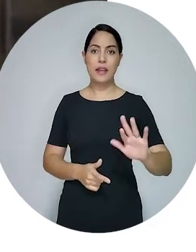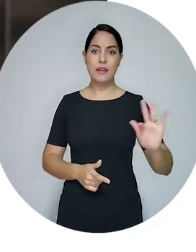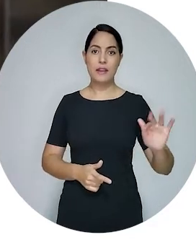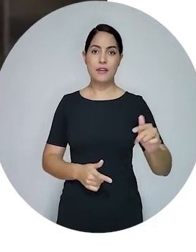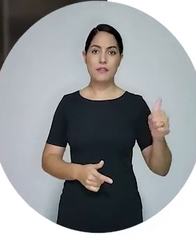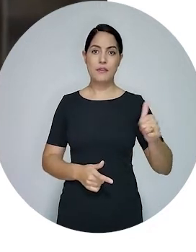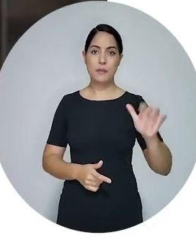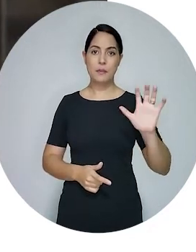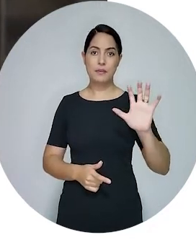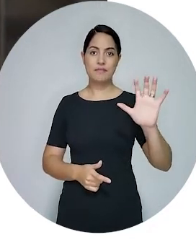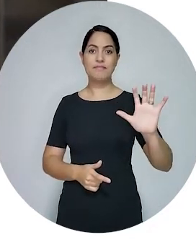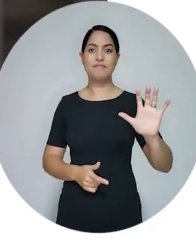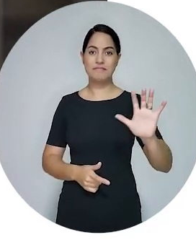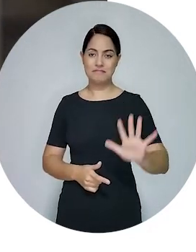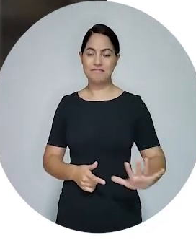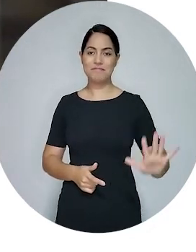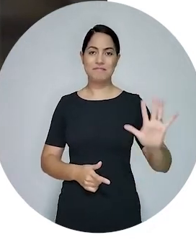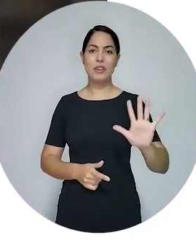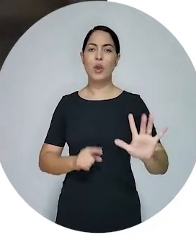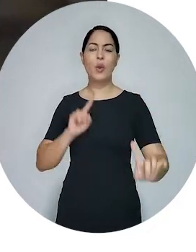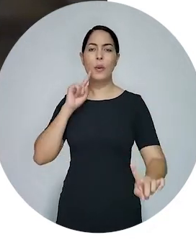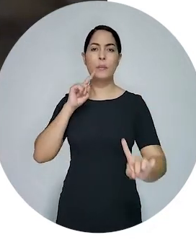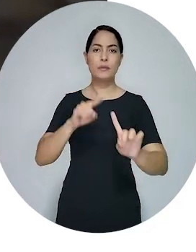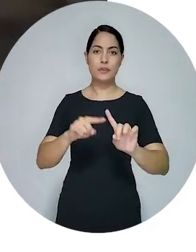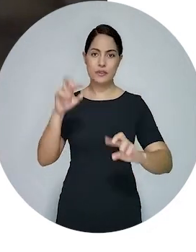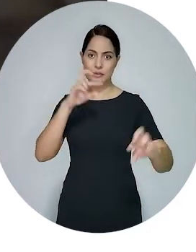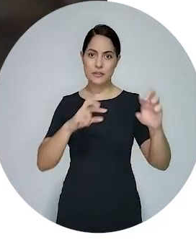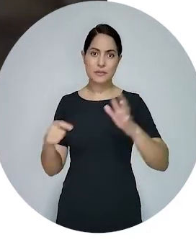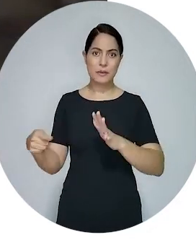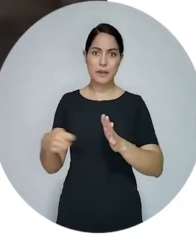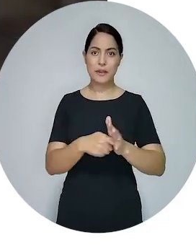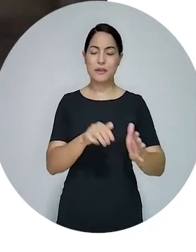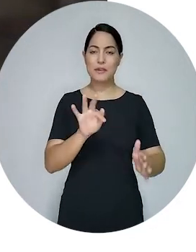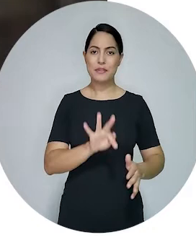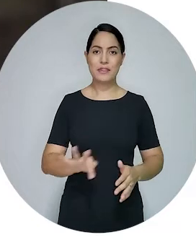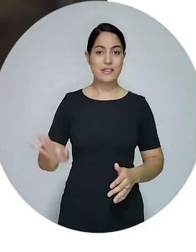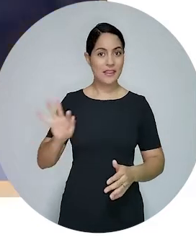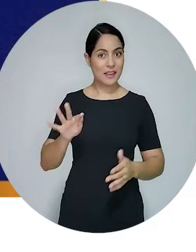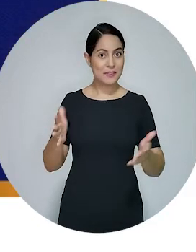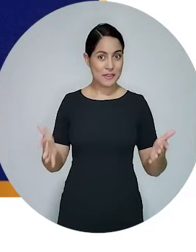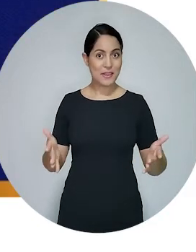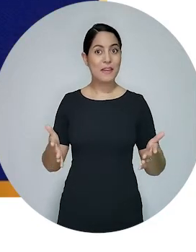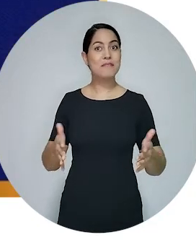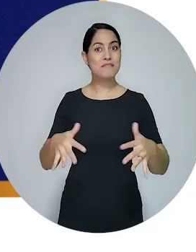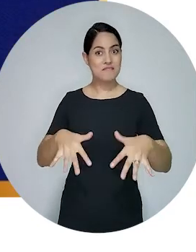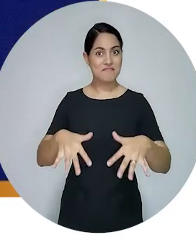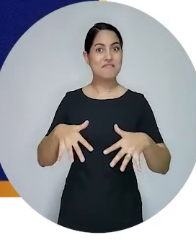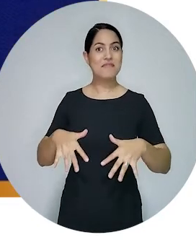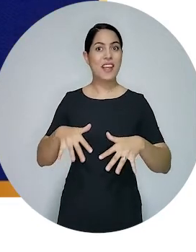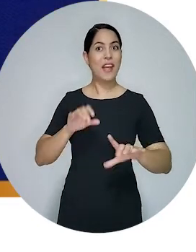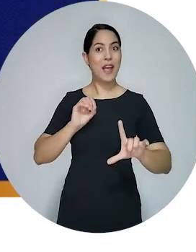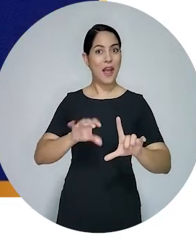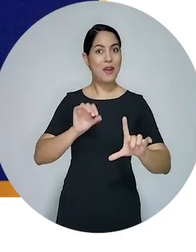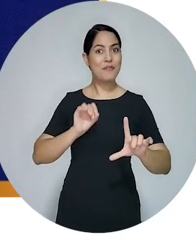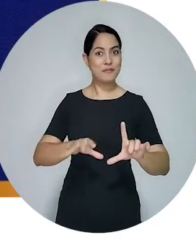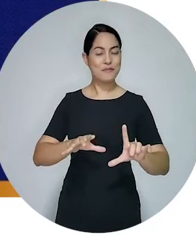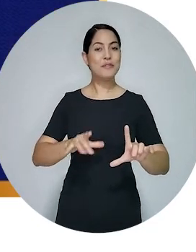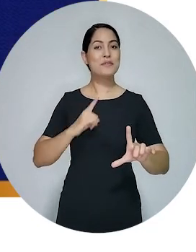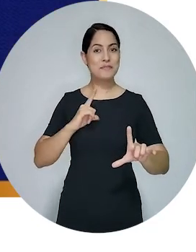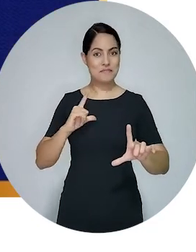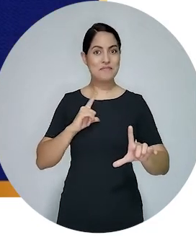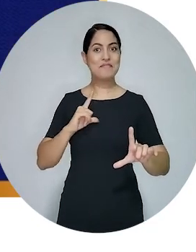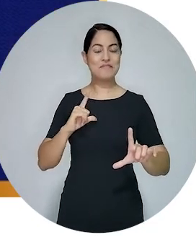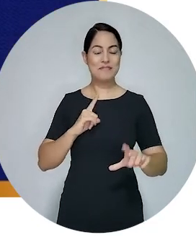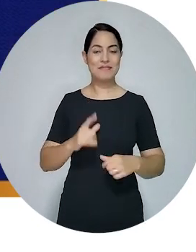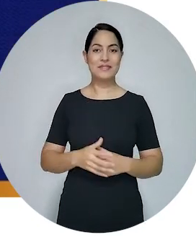elaborada pelo plenário do TRF1, destinada ao preenchimento da vaga de desembargador federal. A cerimônia contou com transmissão ao vivo pelo